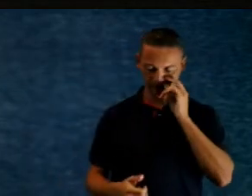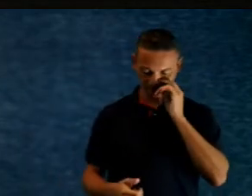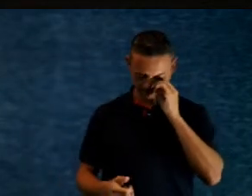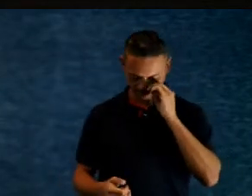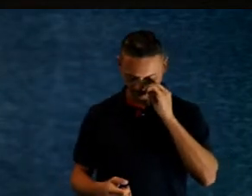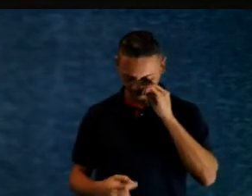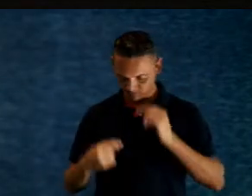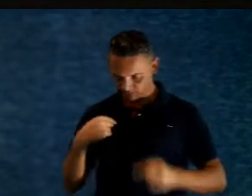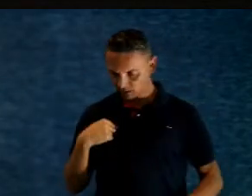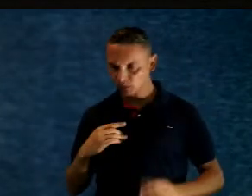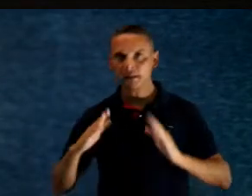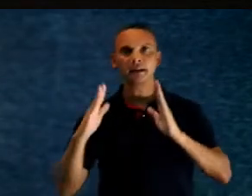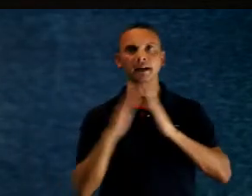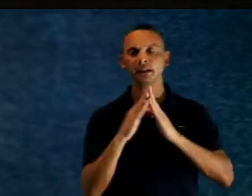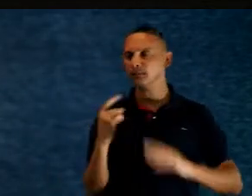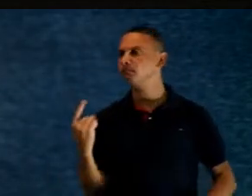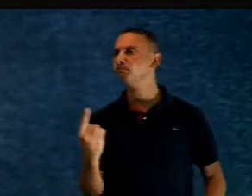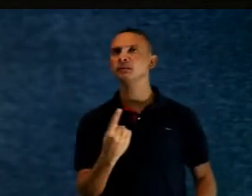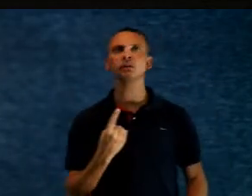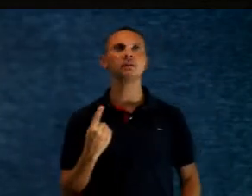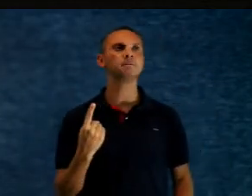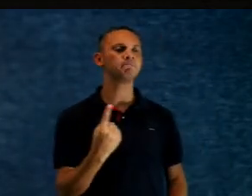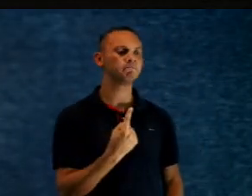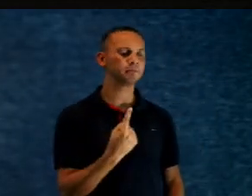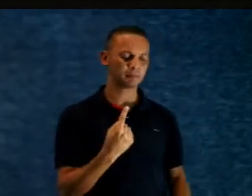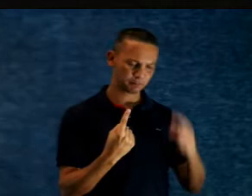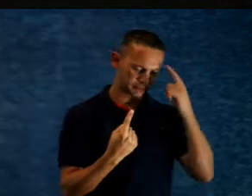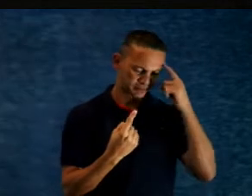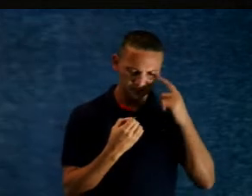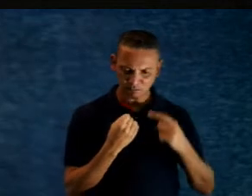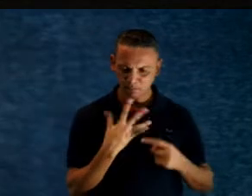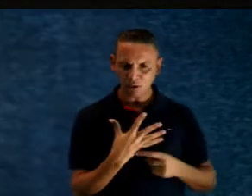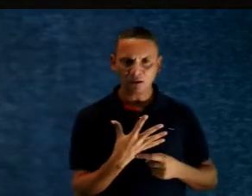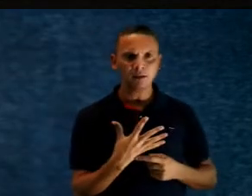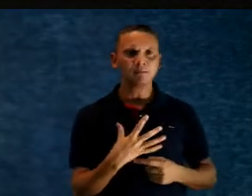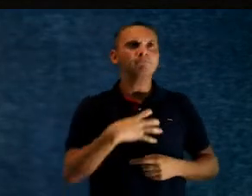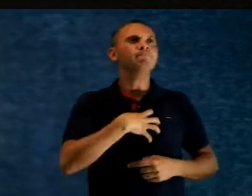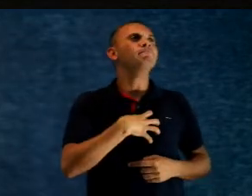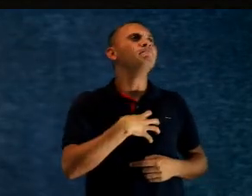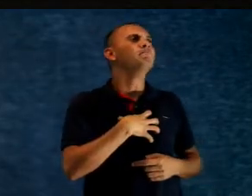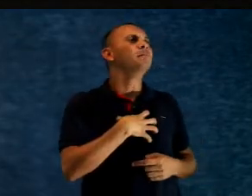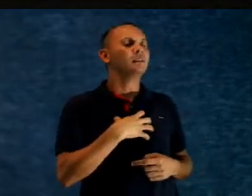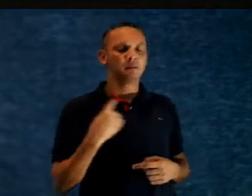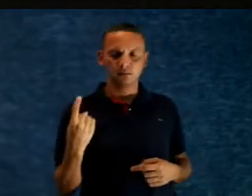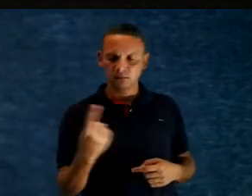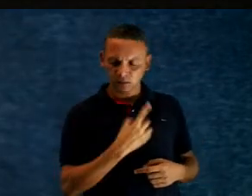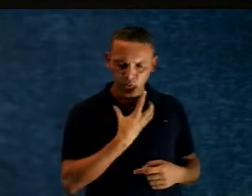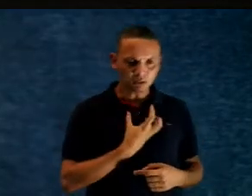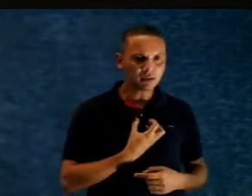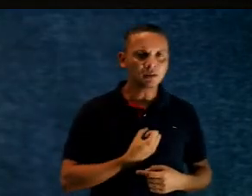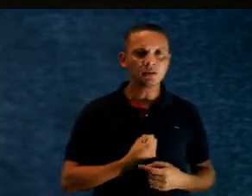lido foi escrito por uma menina de 17 anos de idade. Naquele momento, nenhum ser me